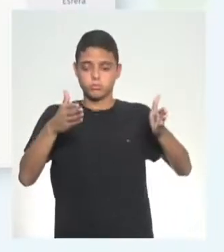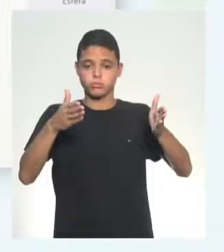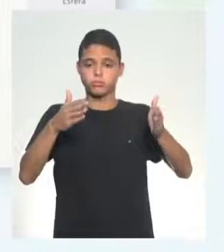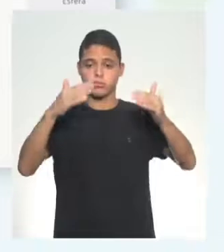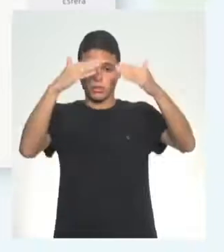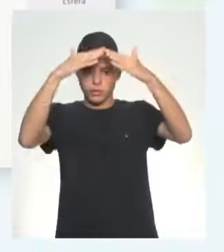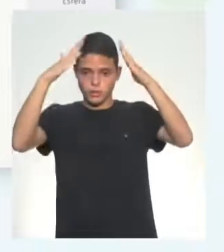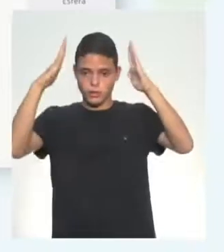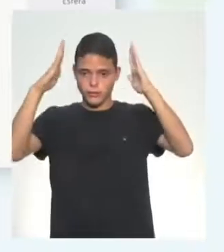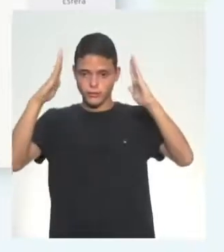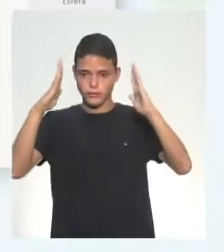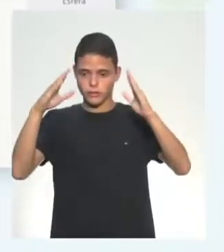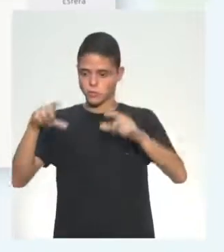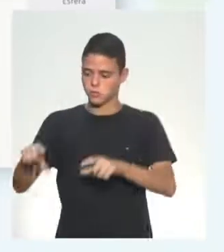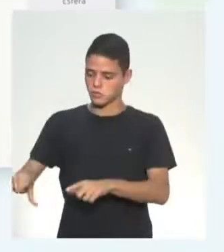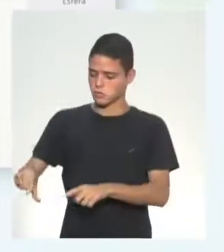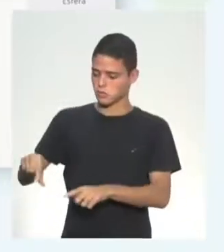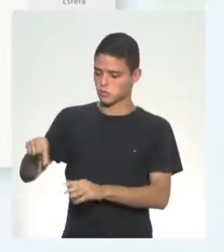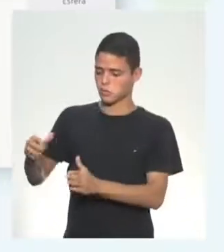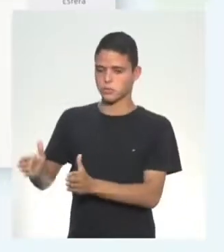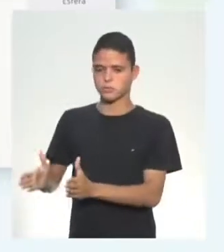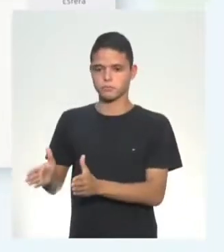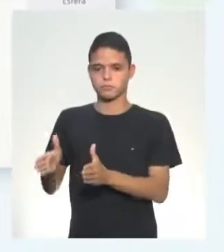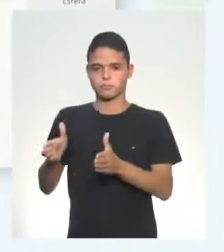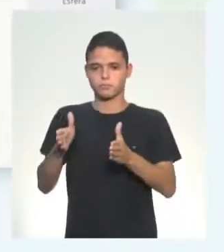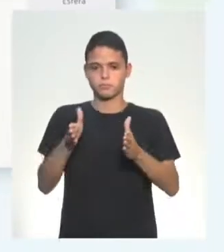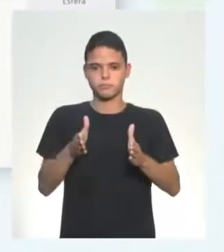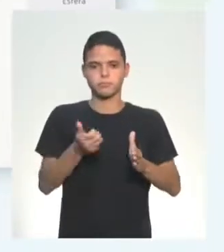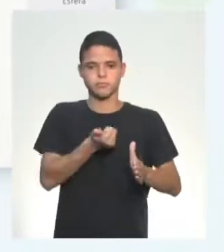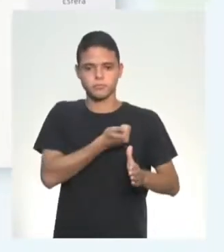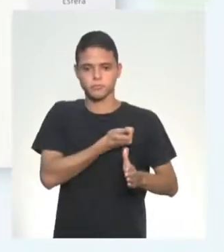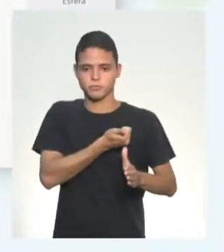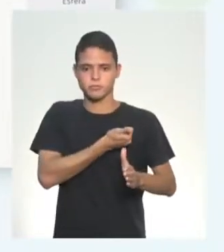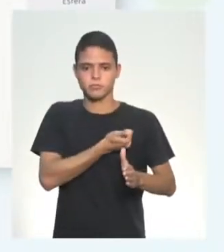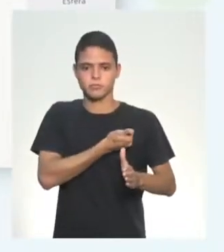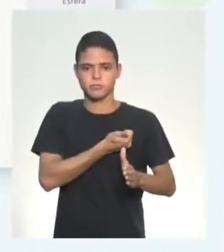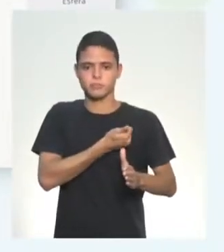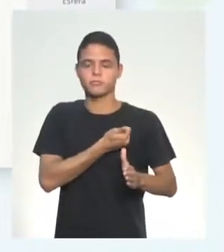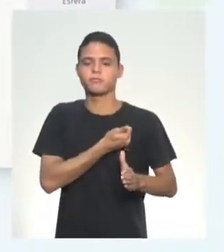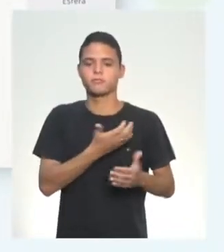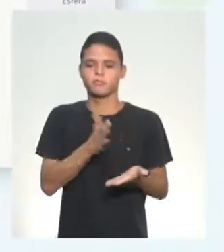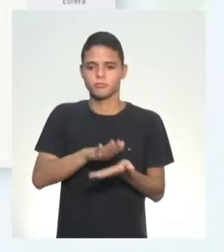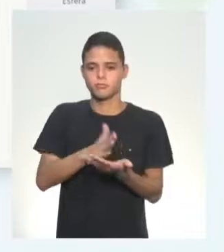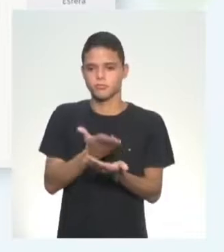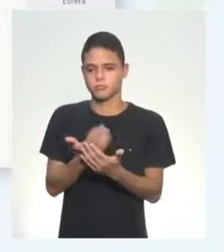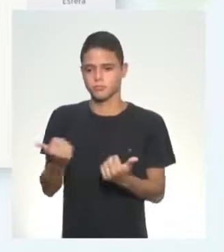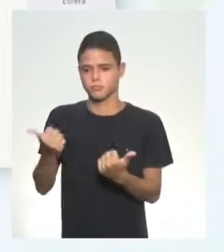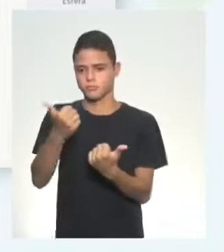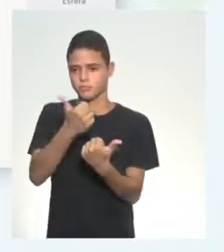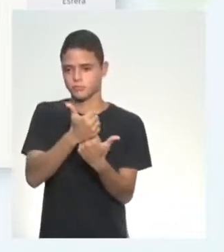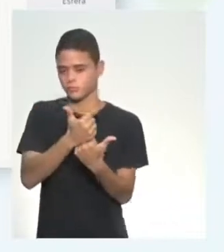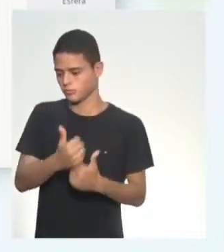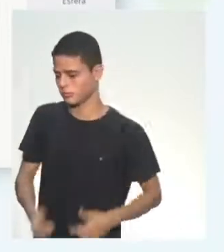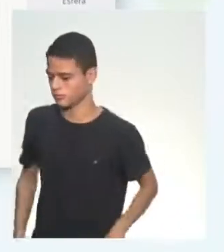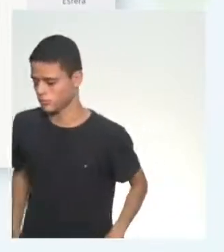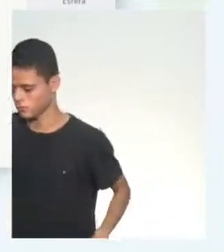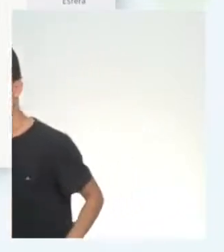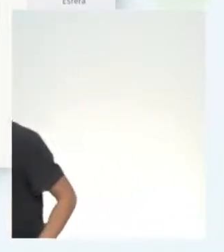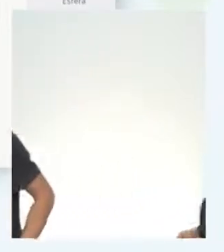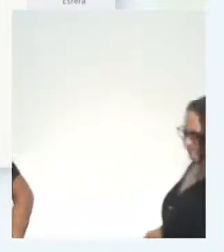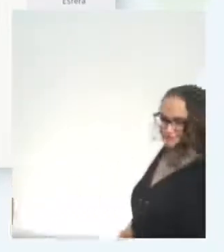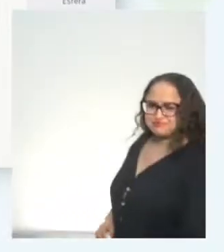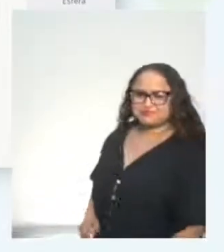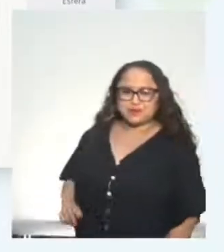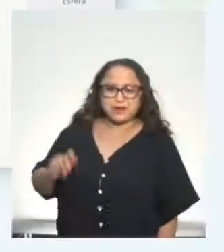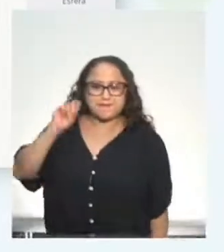com a peça selecionada, veja que tem um cone preto bem em cima. Eu vou clicar com o